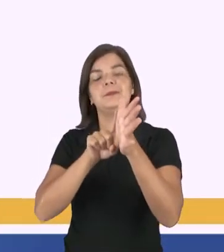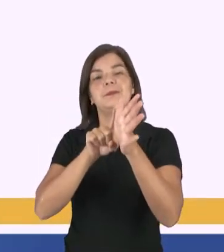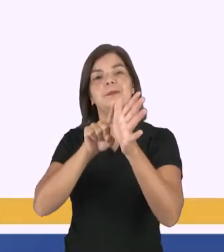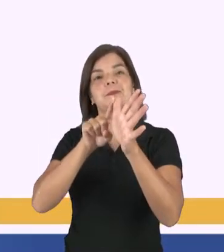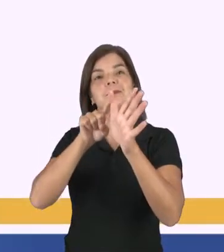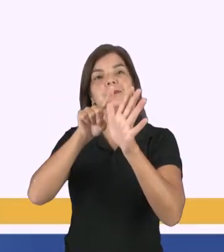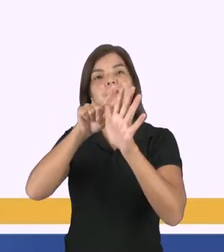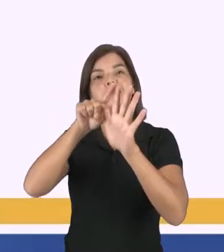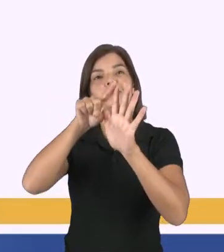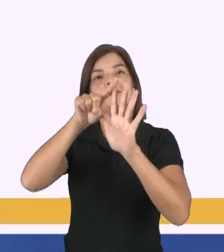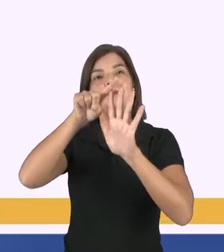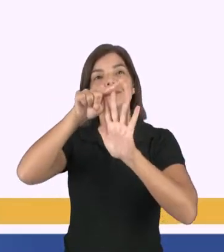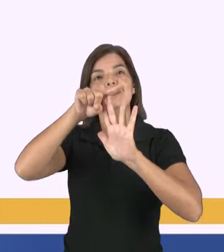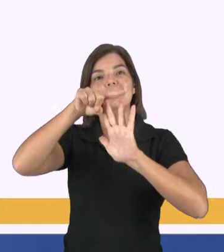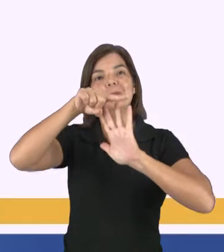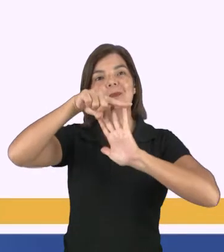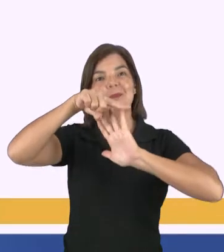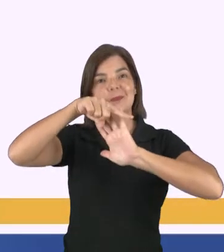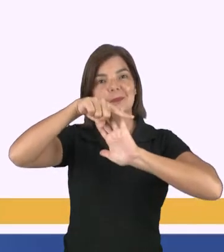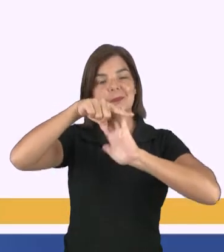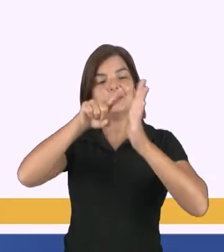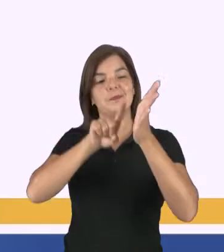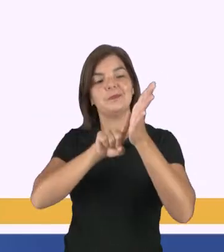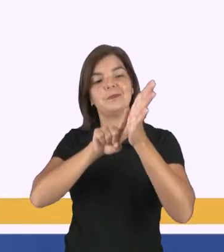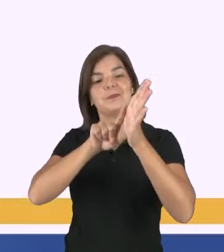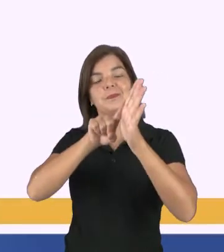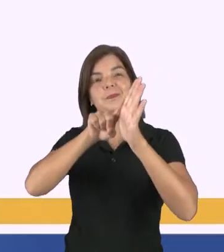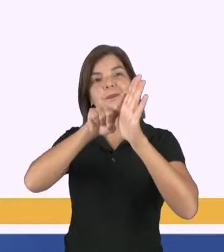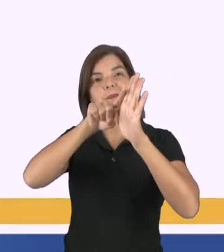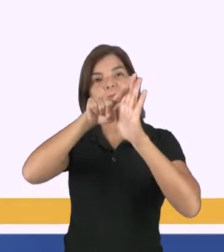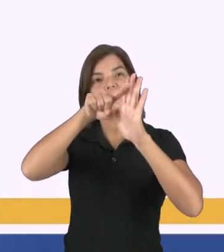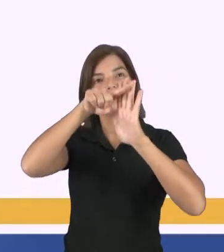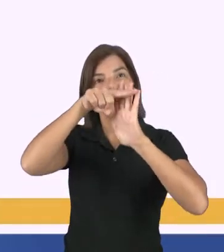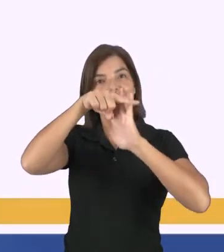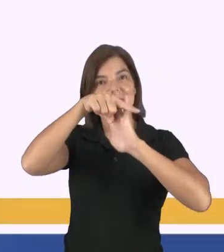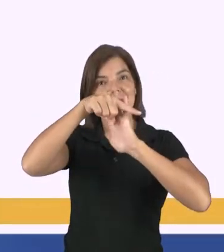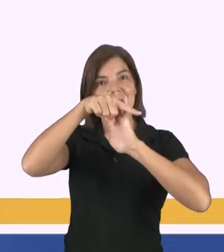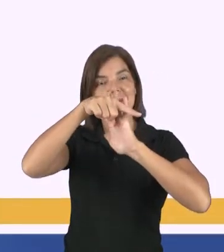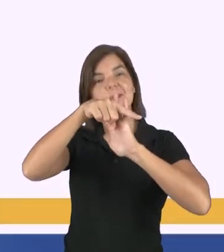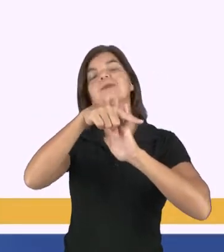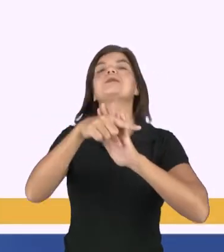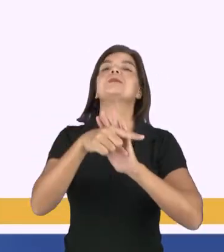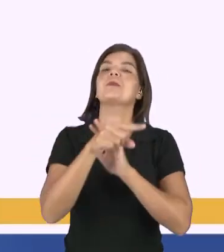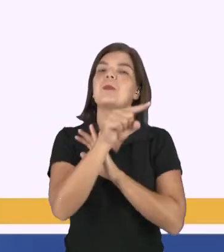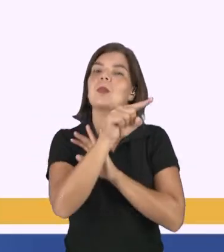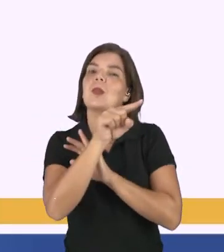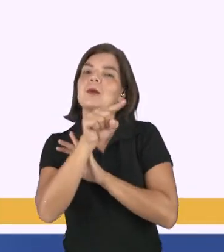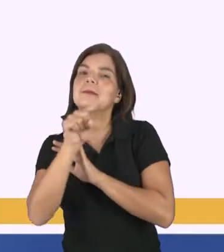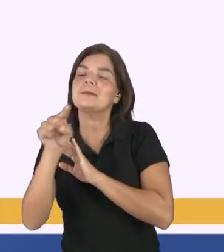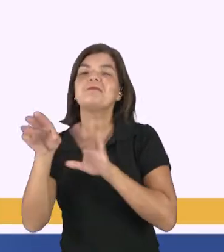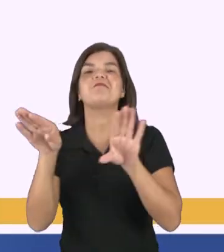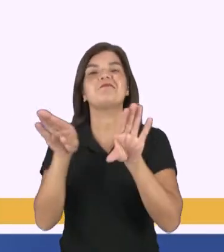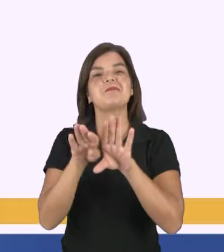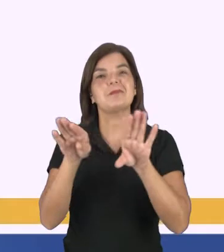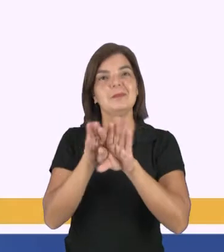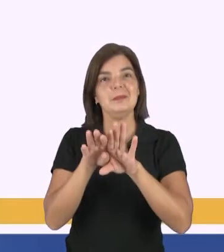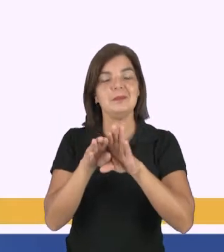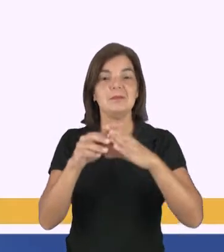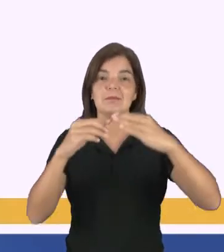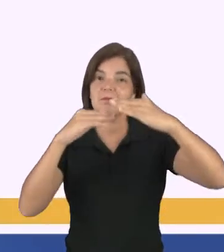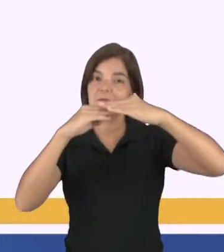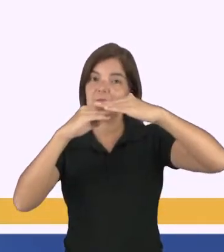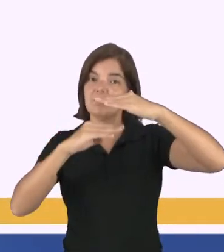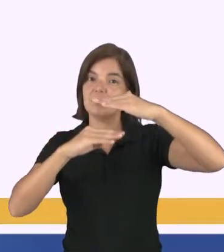5 linhas horizontais uma duas três quatro cinco paralelas e equidistantes